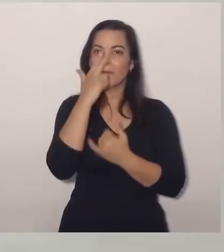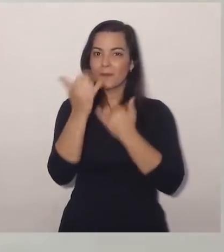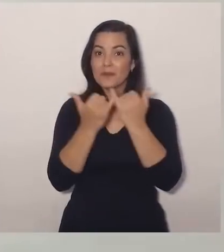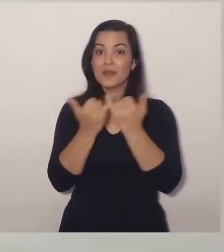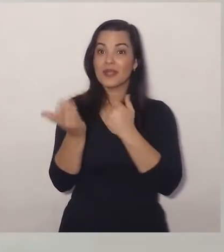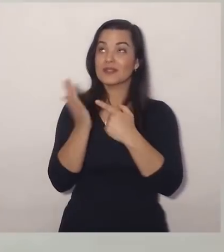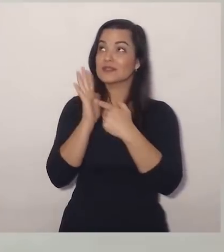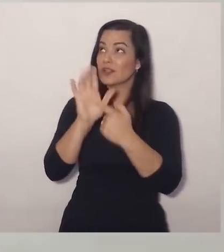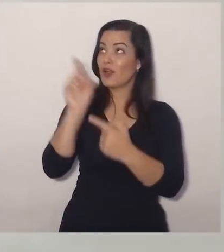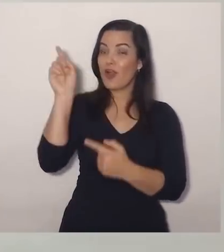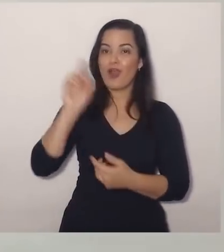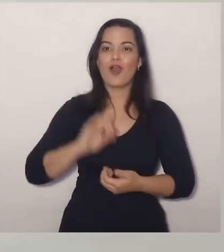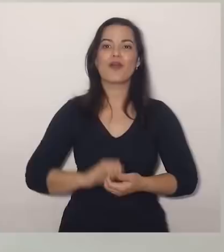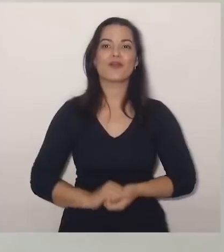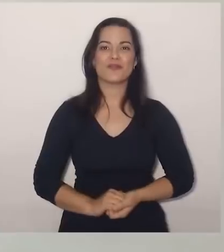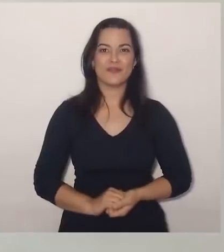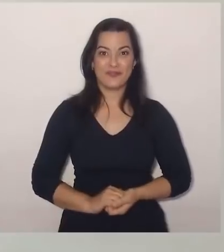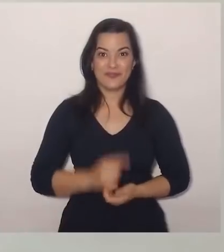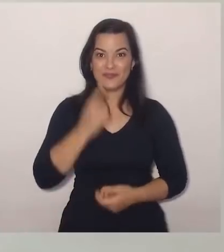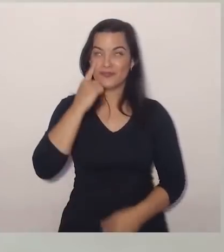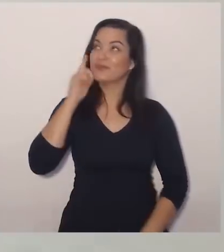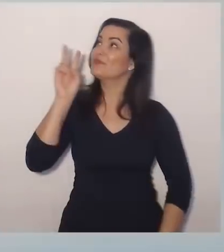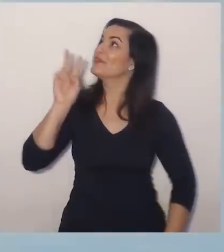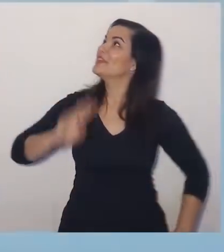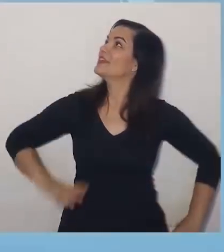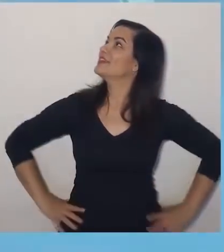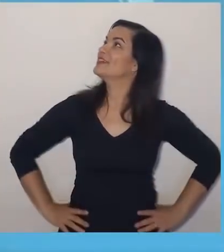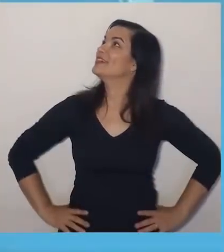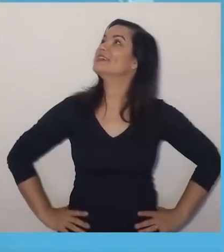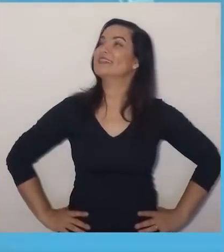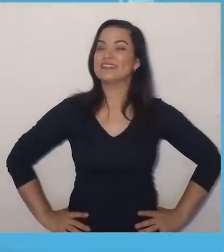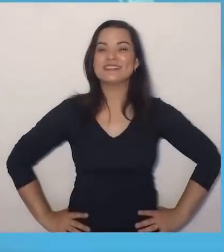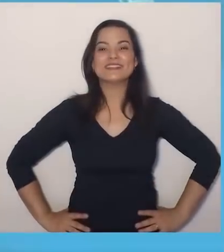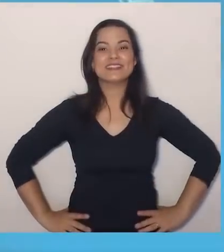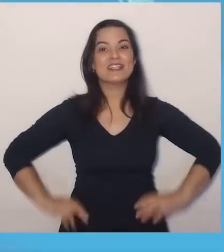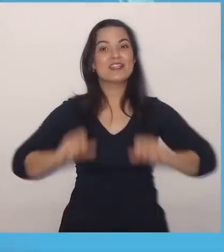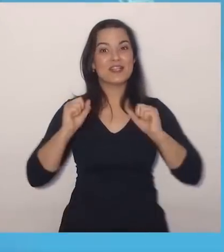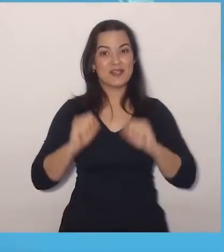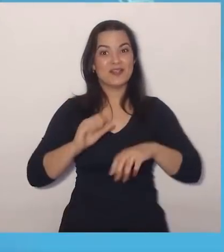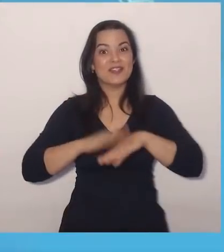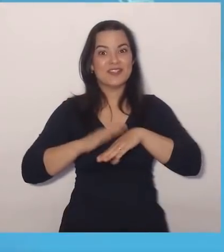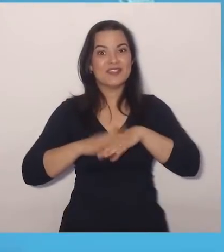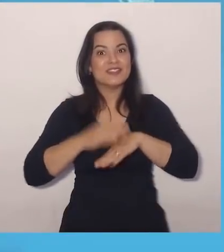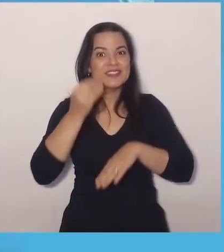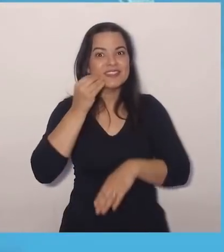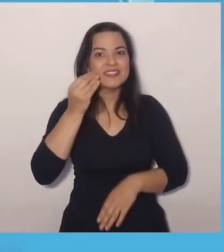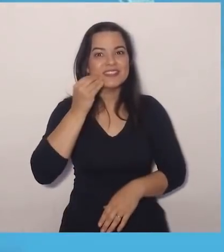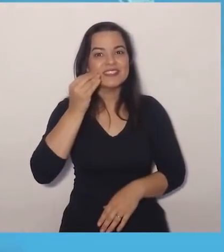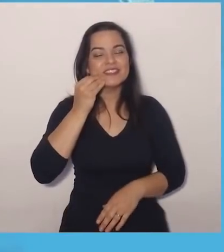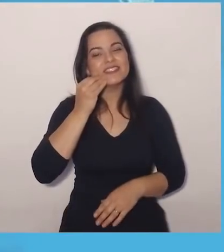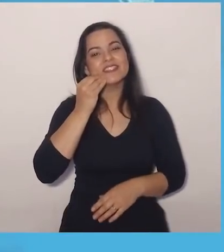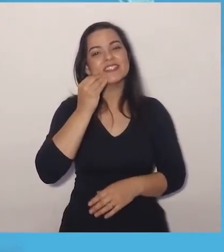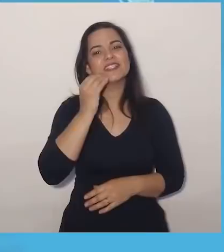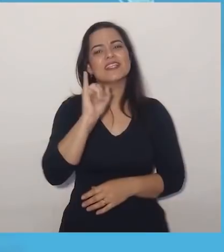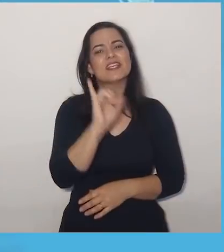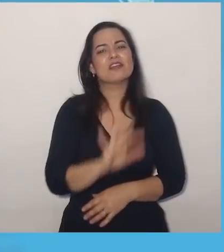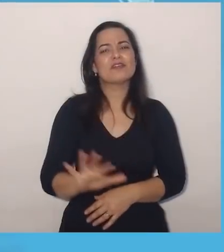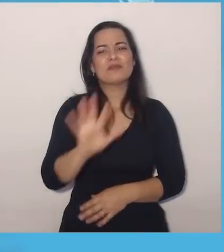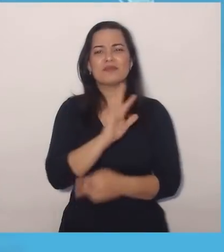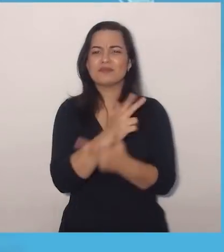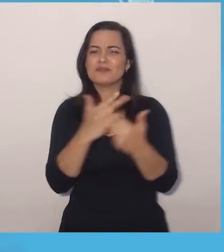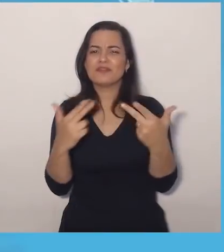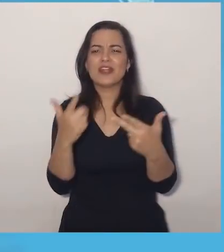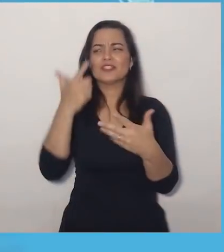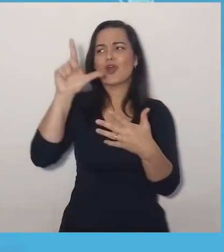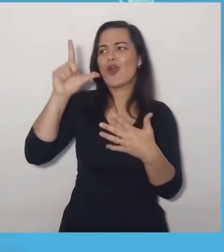nessa imagem que eu vou te mostrar agora, olha só. Então, você pode fazer esse teste com várias